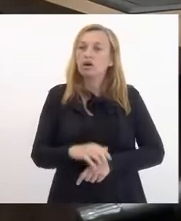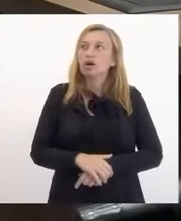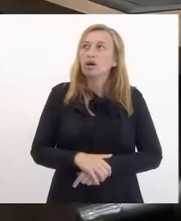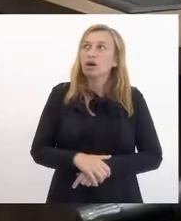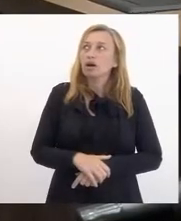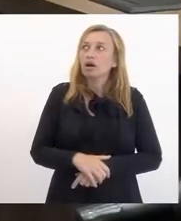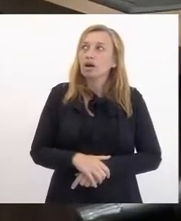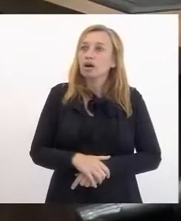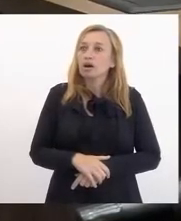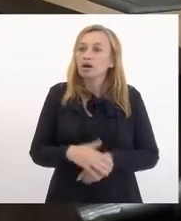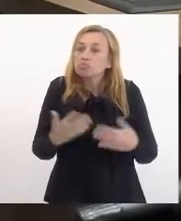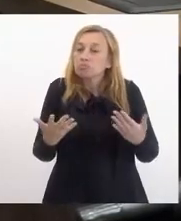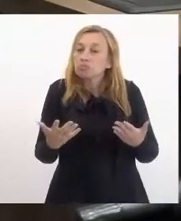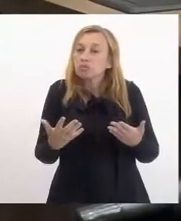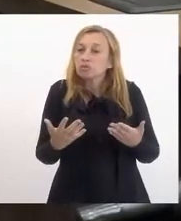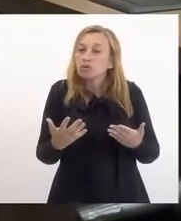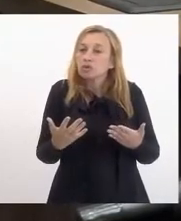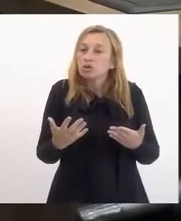E